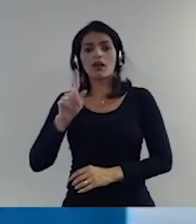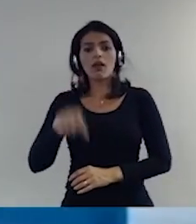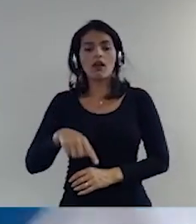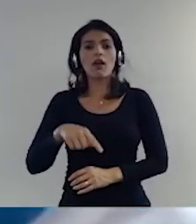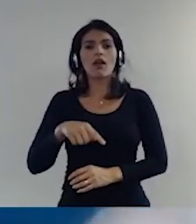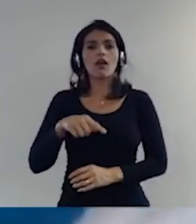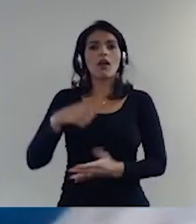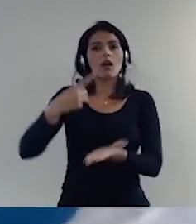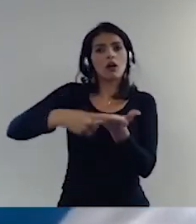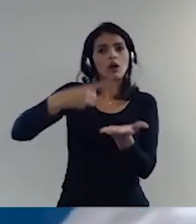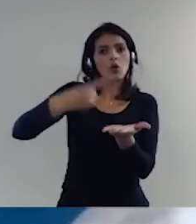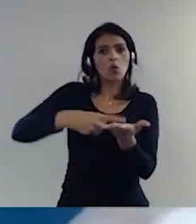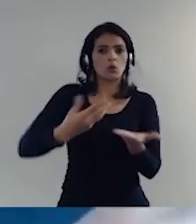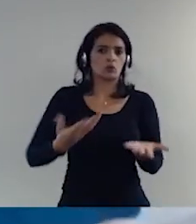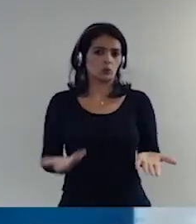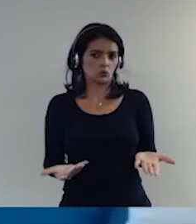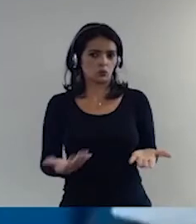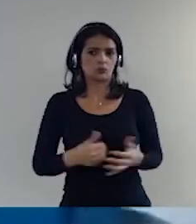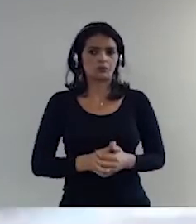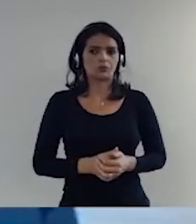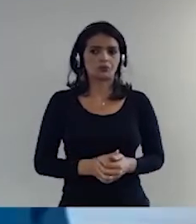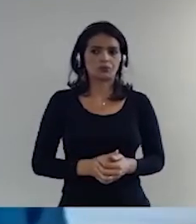pactuado e da